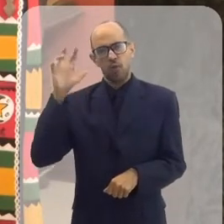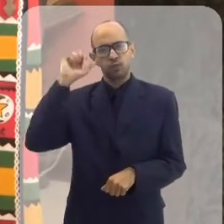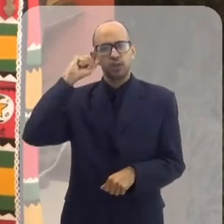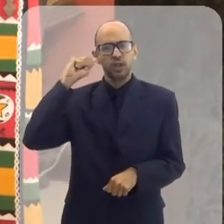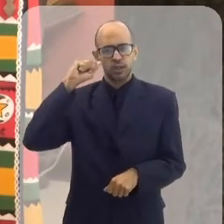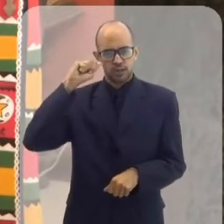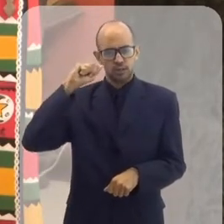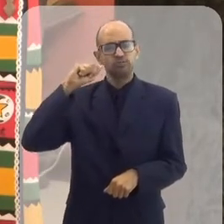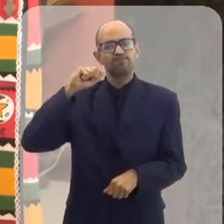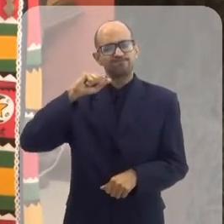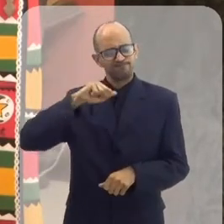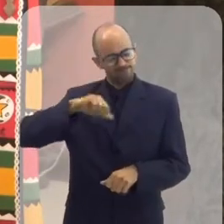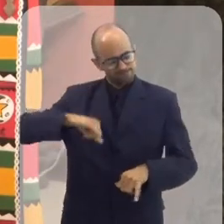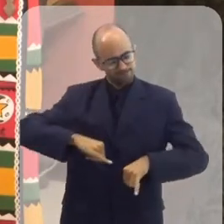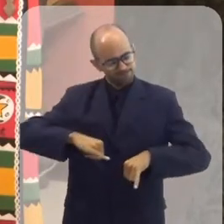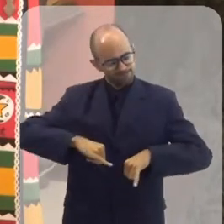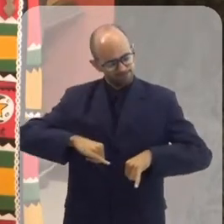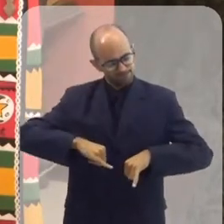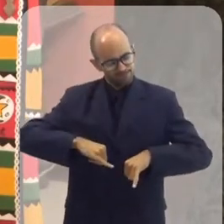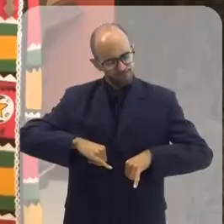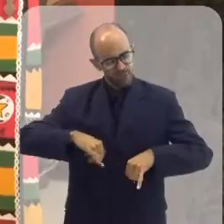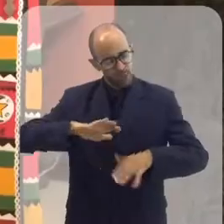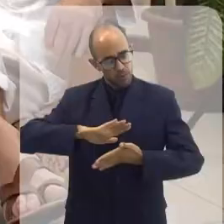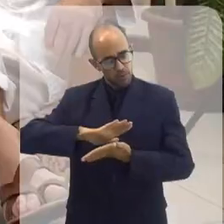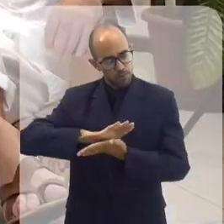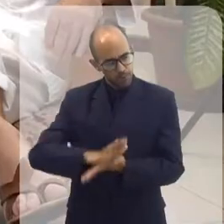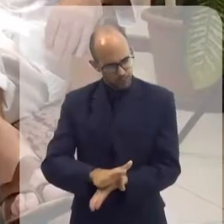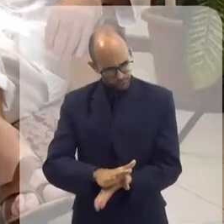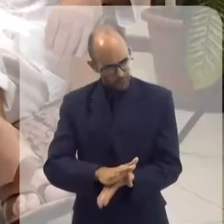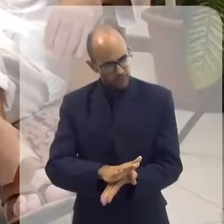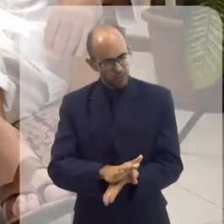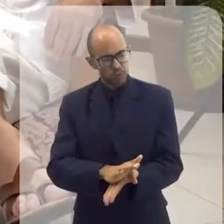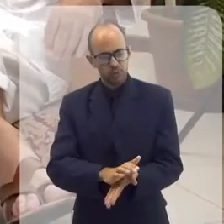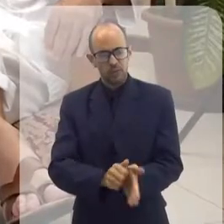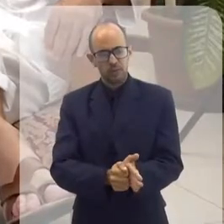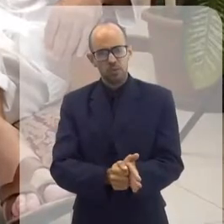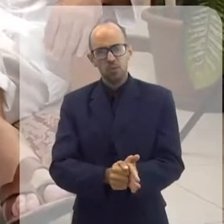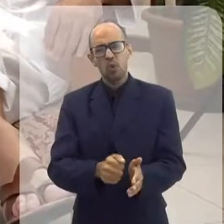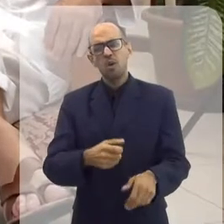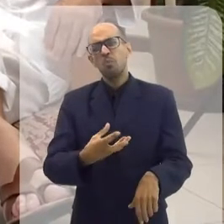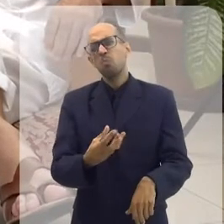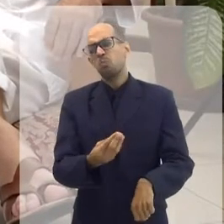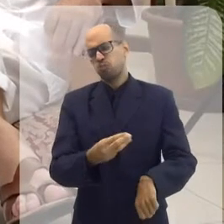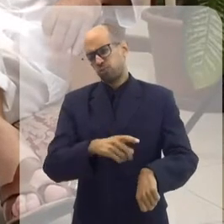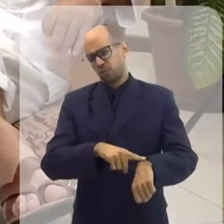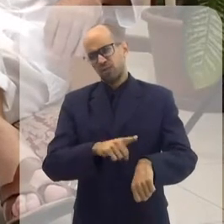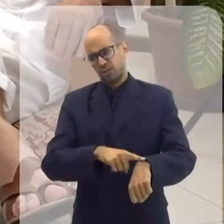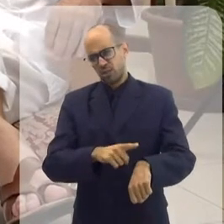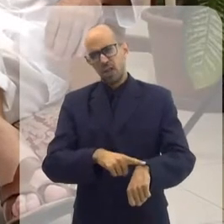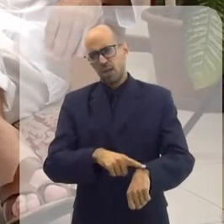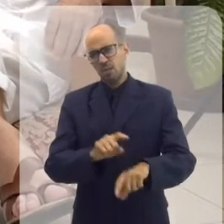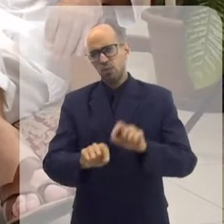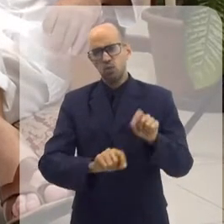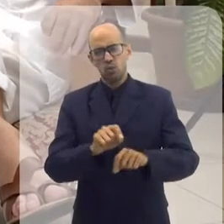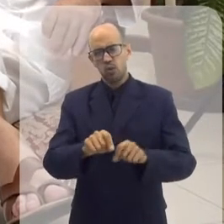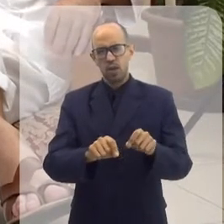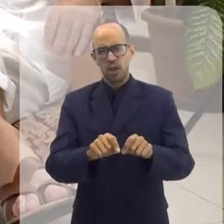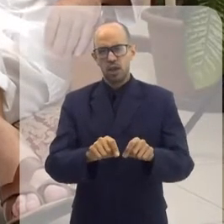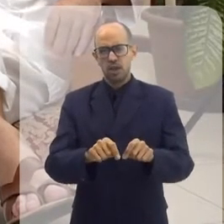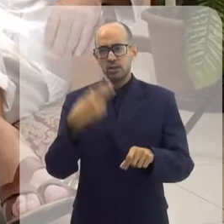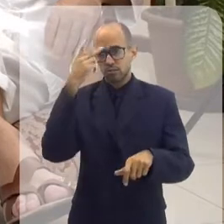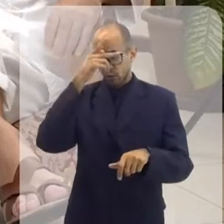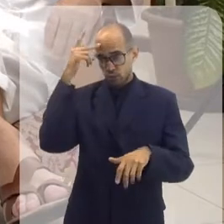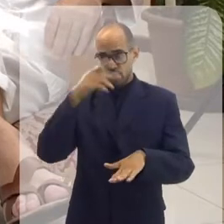africanas sempre sofreu muito preconceito durante muito tempo as pessoas para praticar nem a